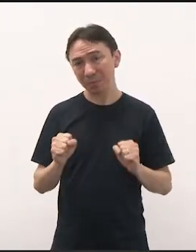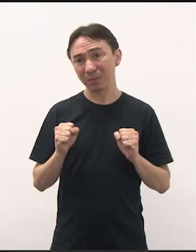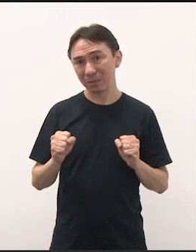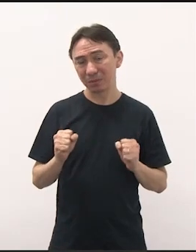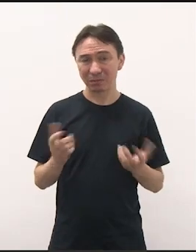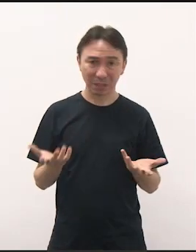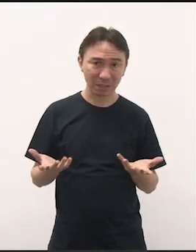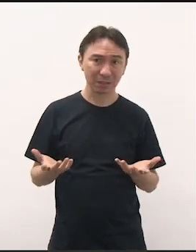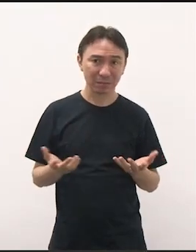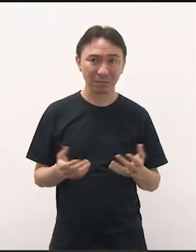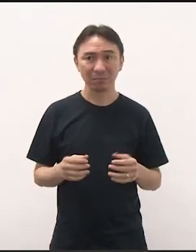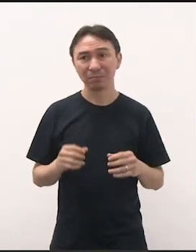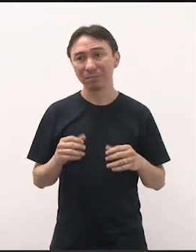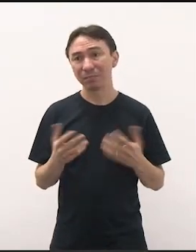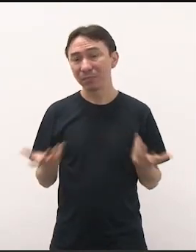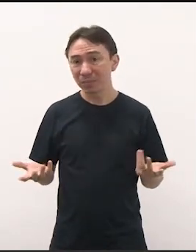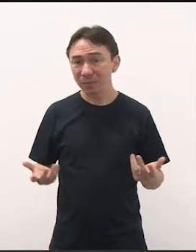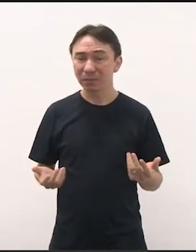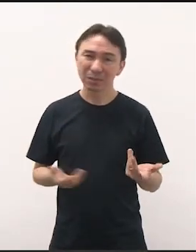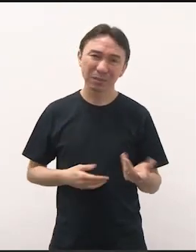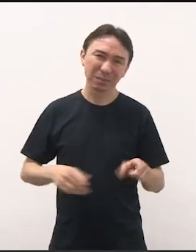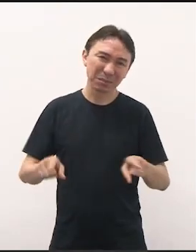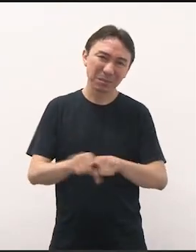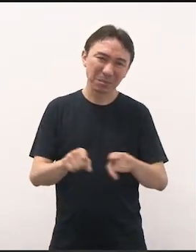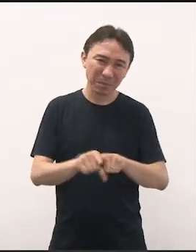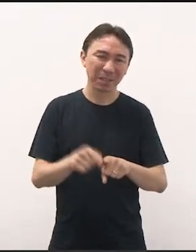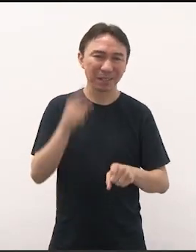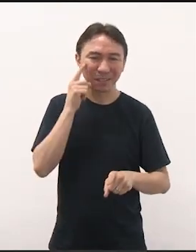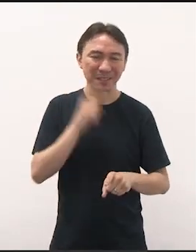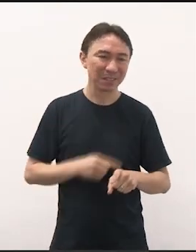ajustada. Então, a própria mídia, eu acho que tem se